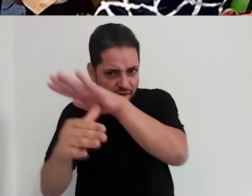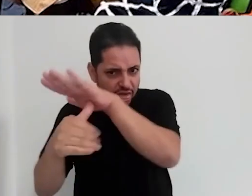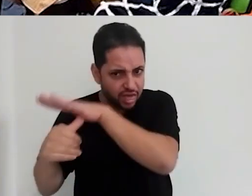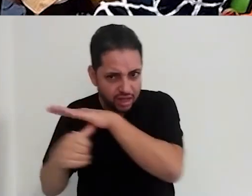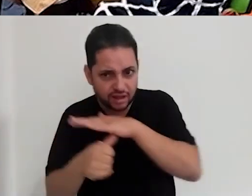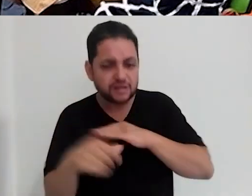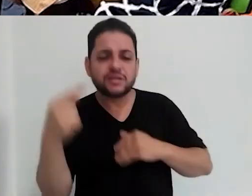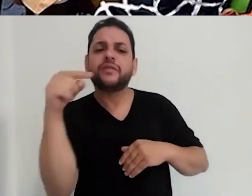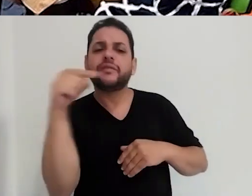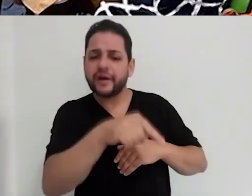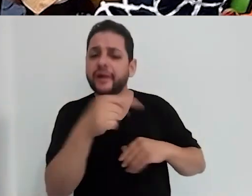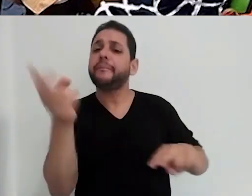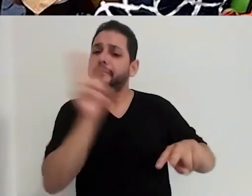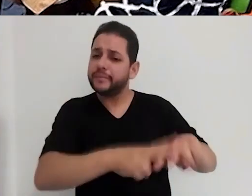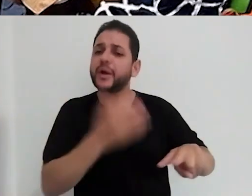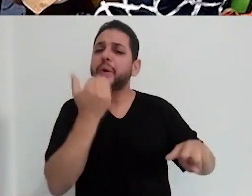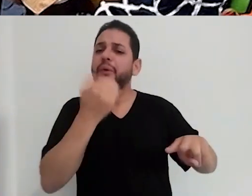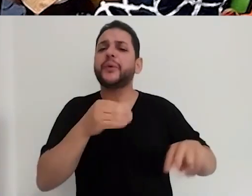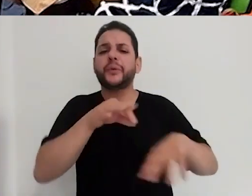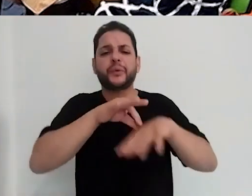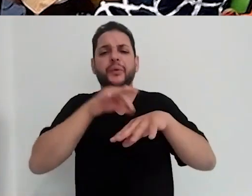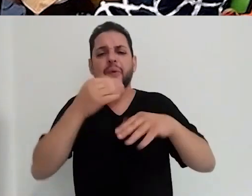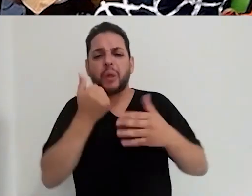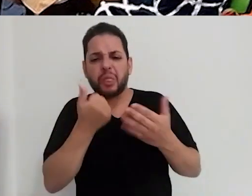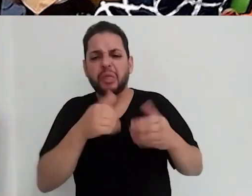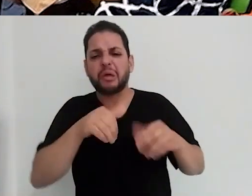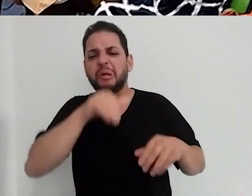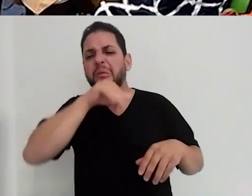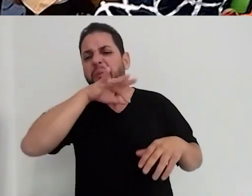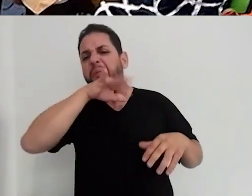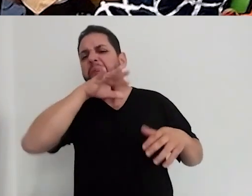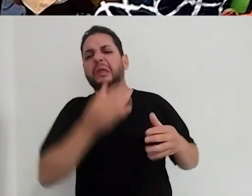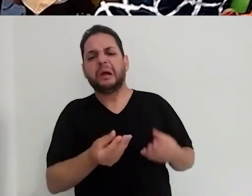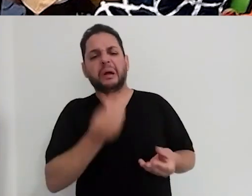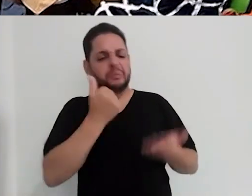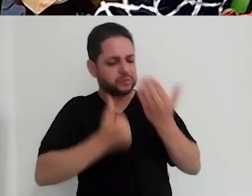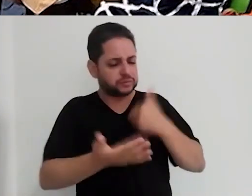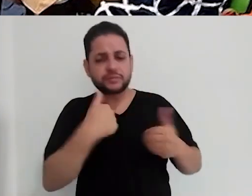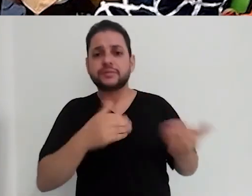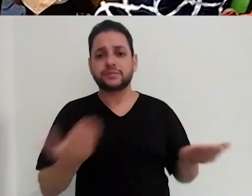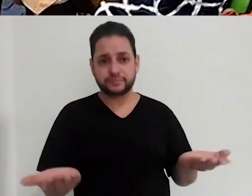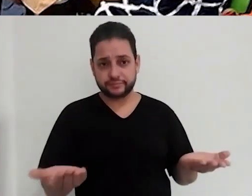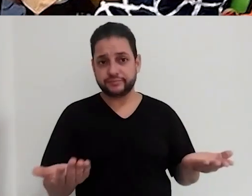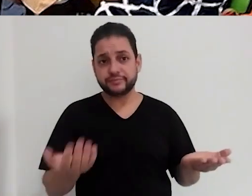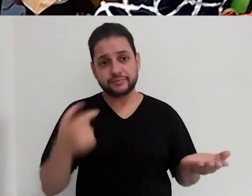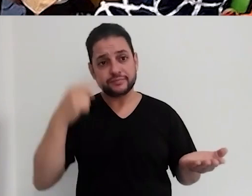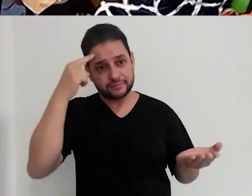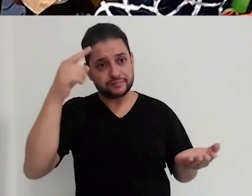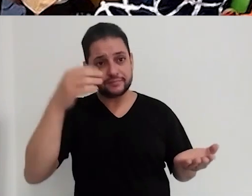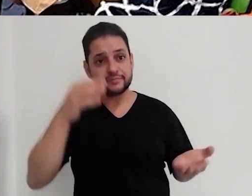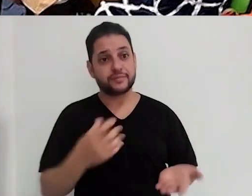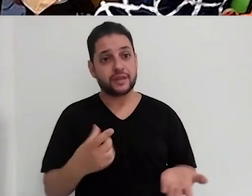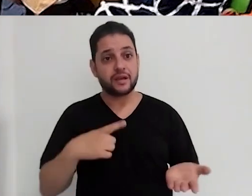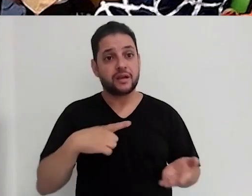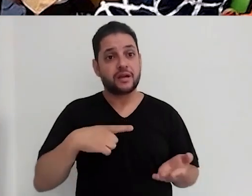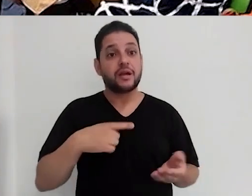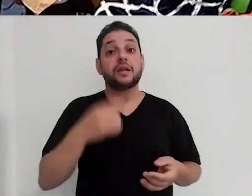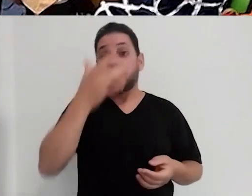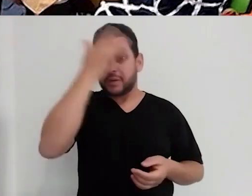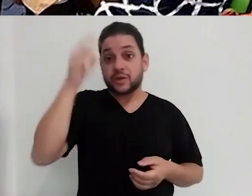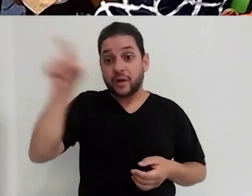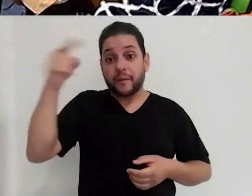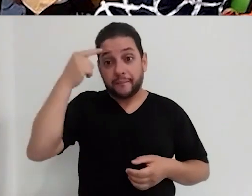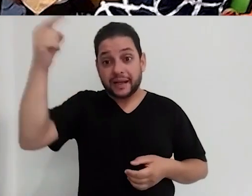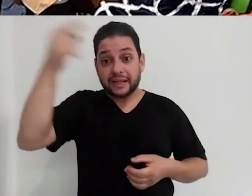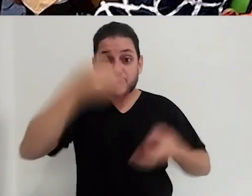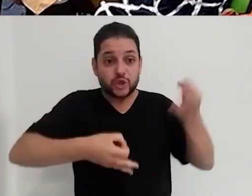podre mesmo, tá certo, é isso mesmo. Então é muito, sabe, é isso que é justiça na cabeça das pessoas. Para começar, a